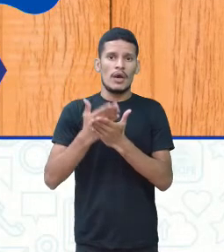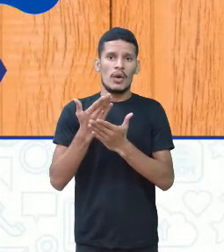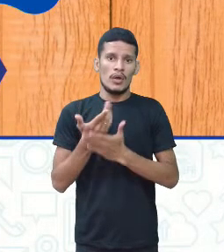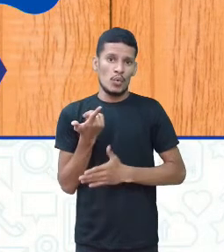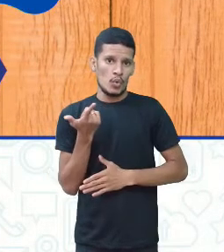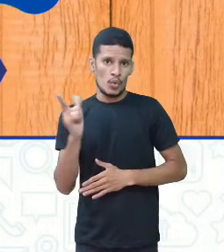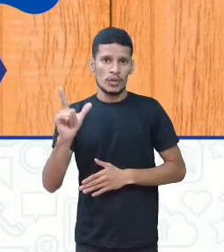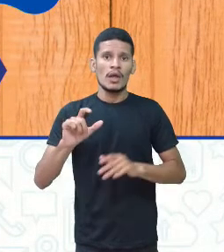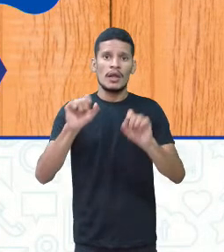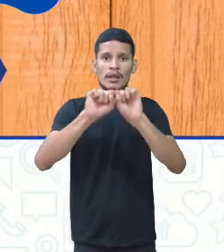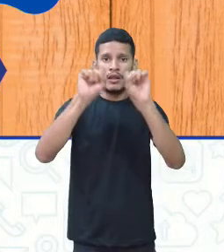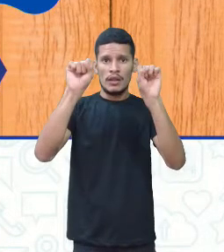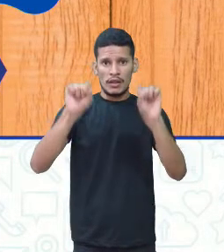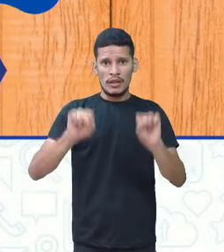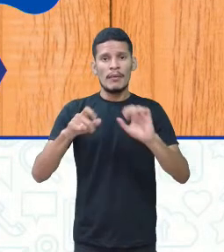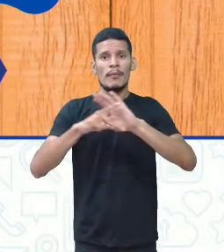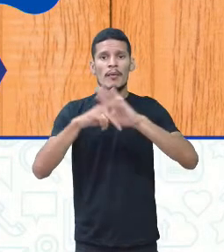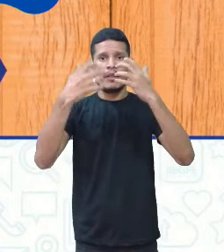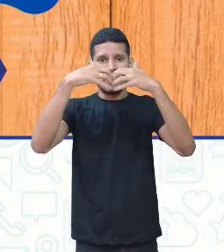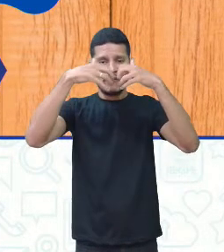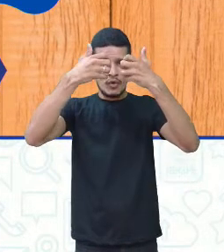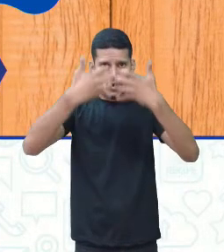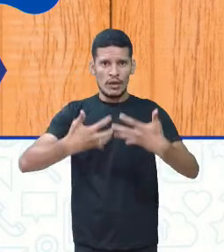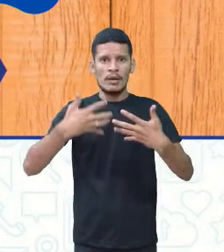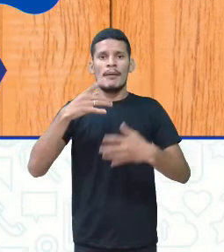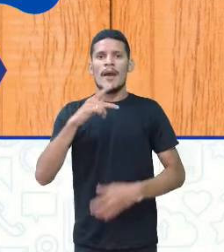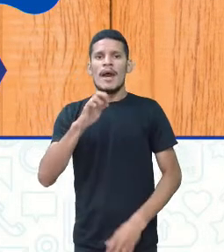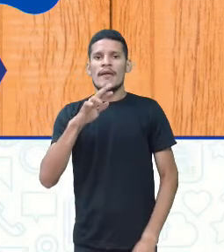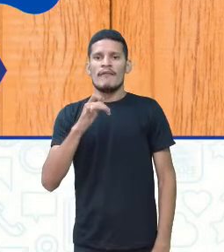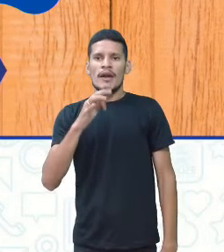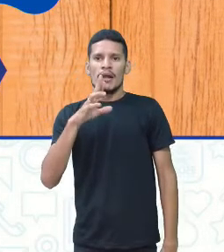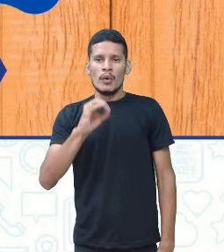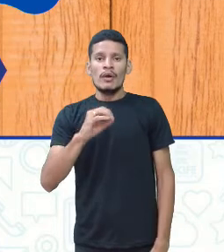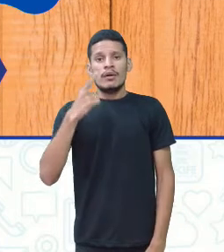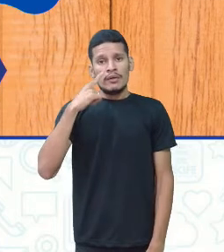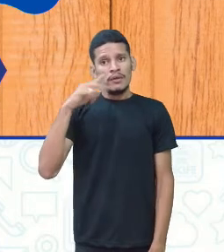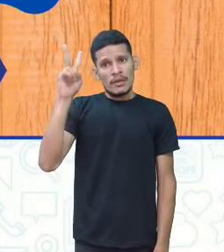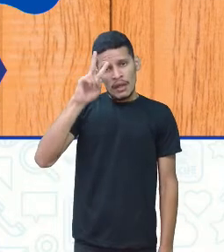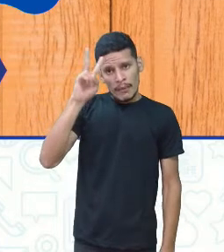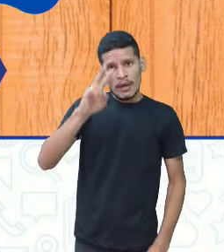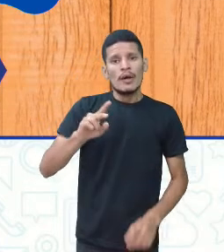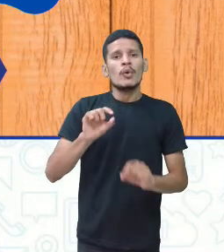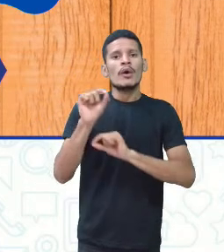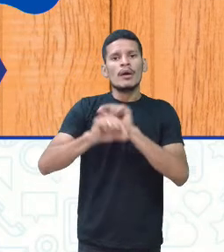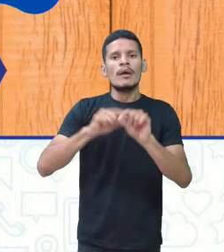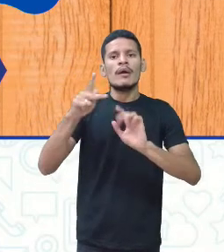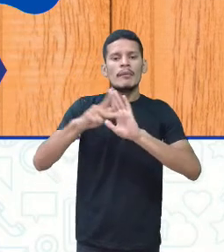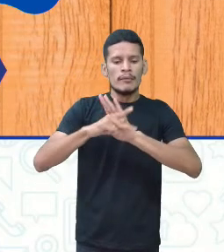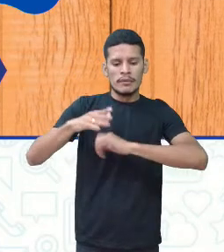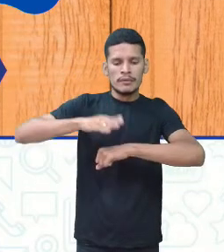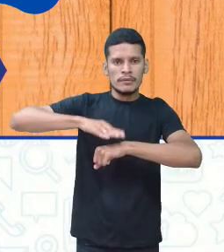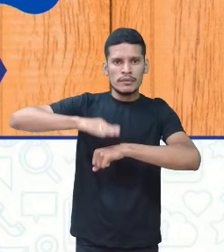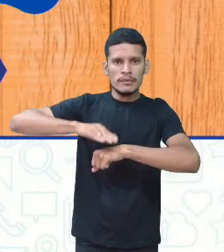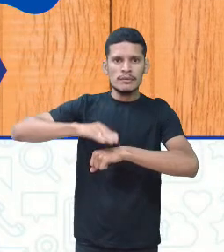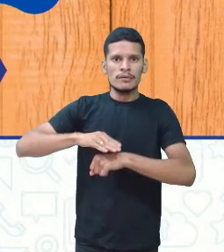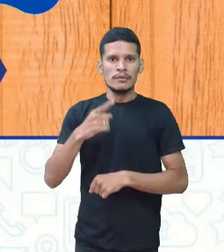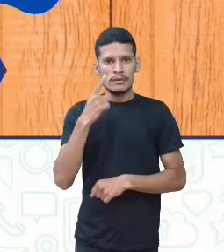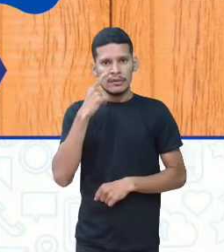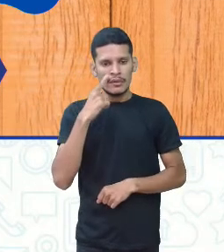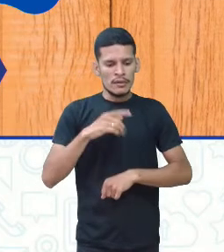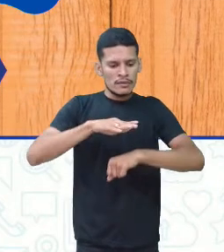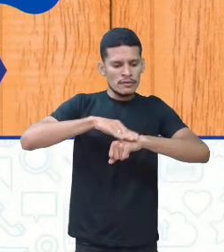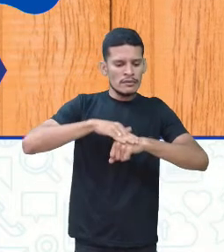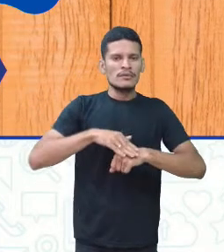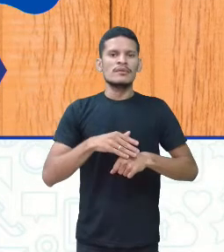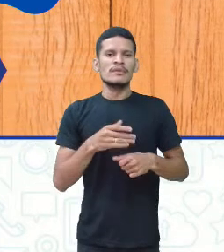do sistema nervoso periférico. Aqui para a gente lembrar, principalmente do autônomo, né? A questão aí do